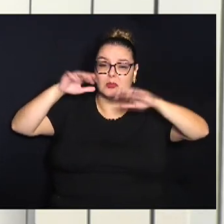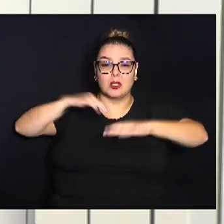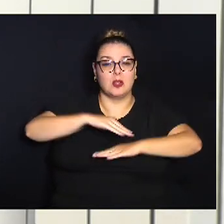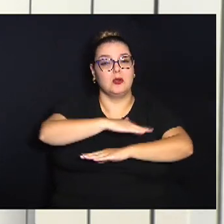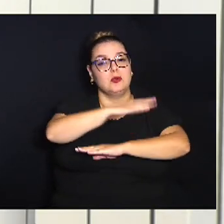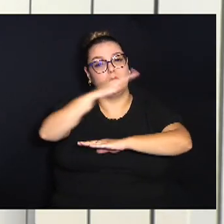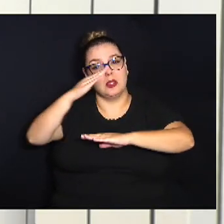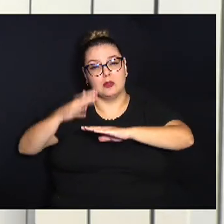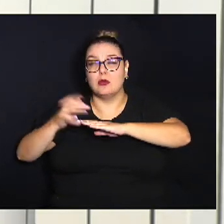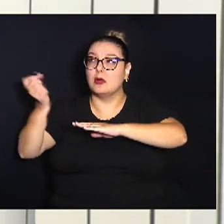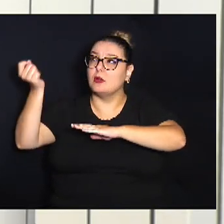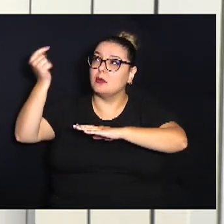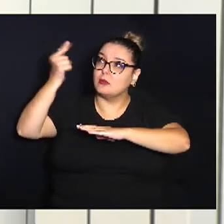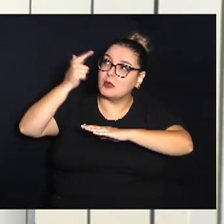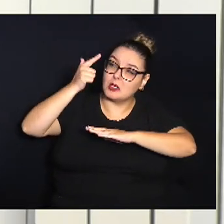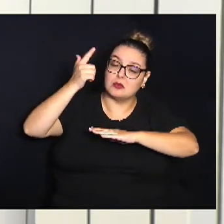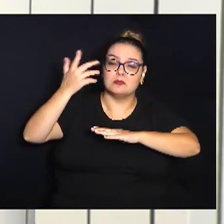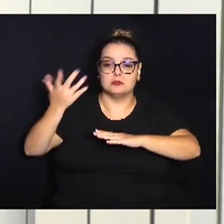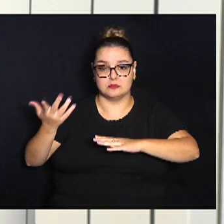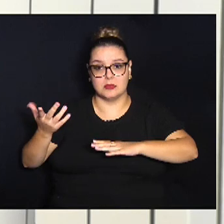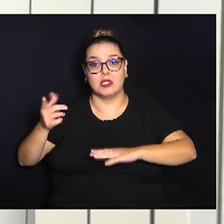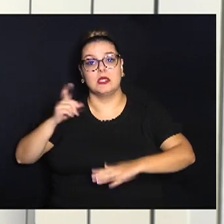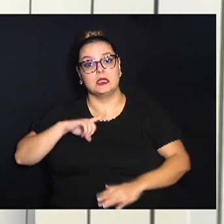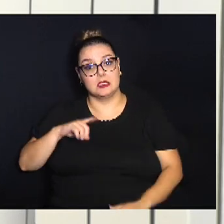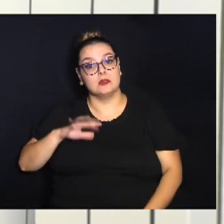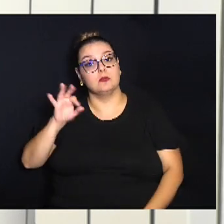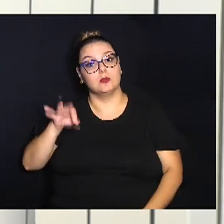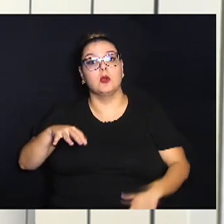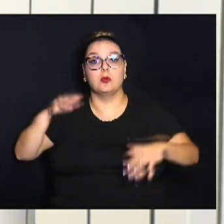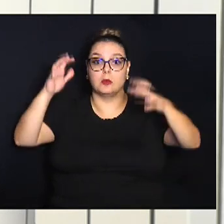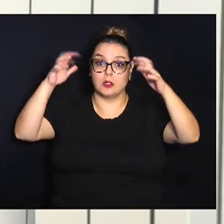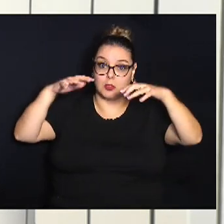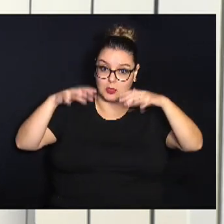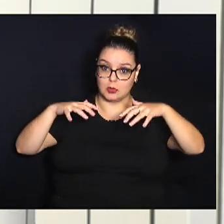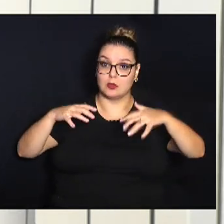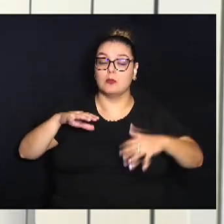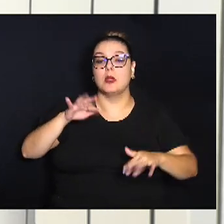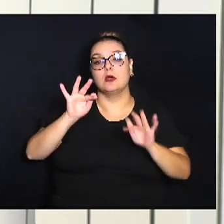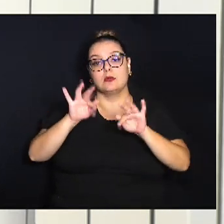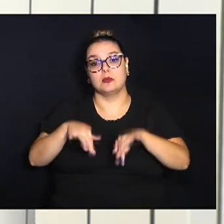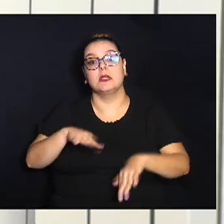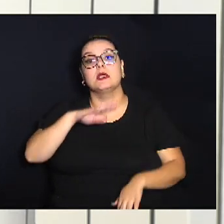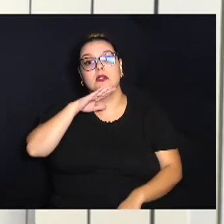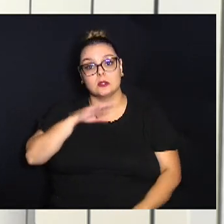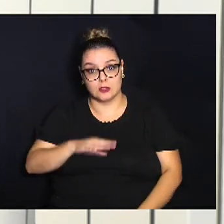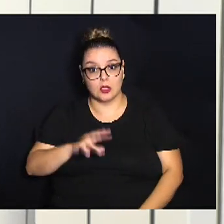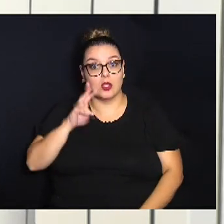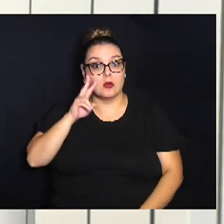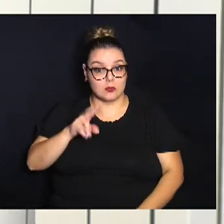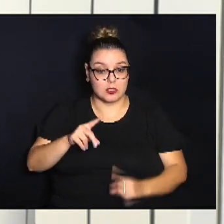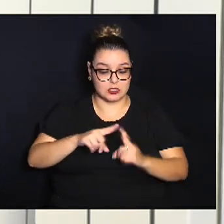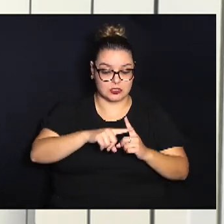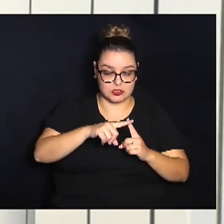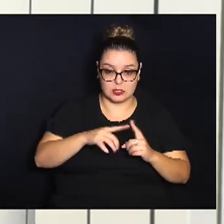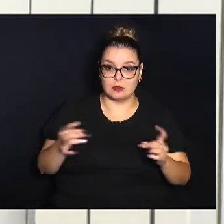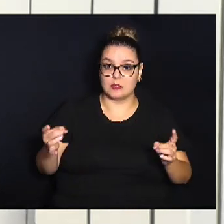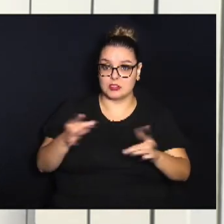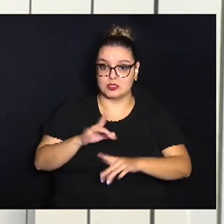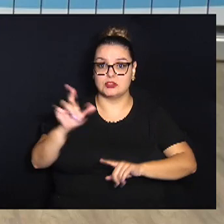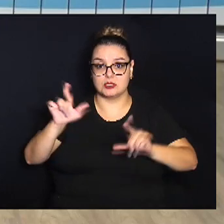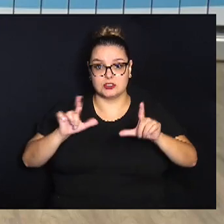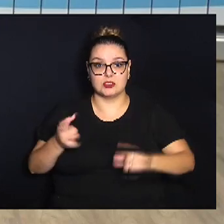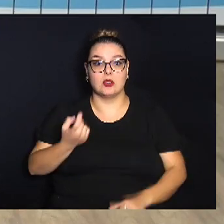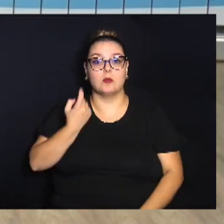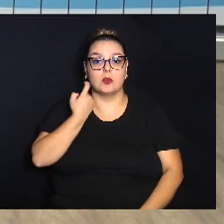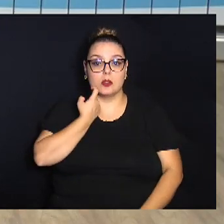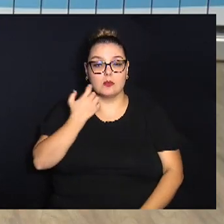sol começa a aparecer e tem uma possibilidade de chuva para o fim da tarde. Vamos às temperaturas, então, para esta sexta-feira, elas